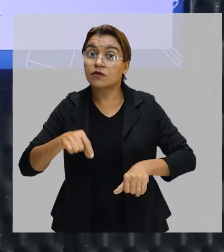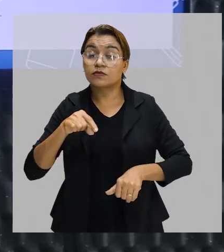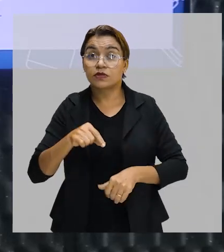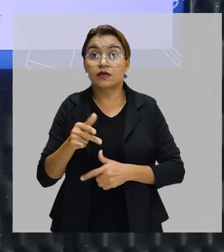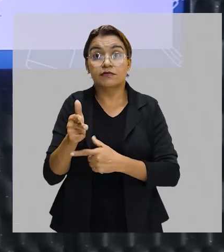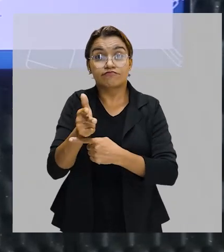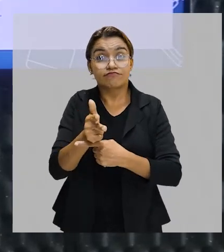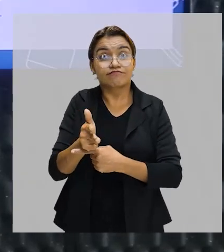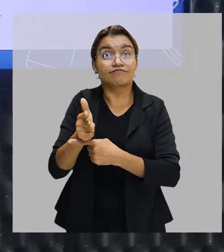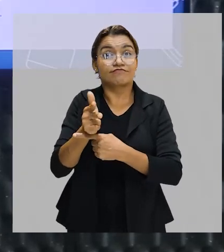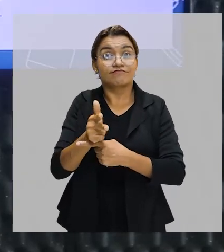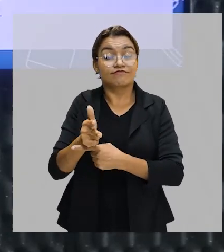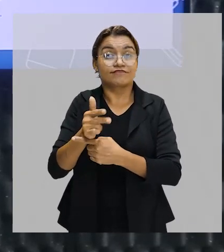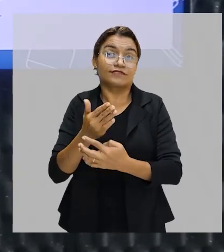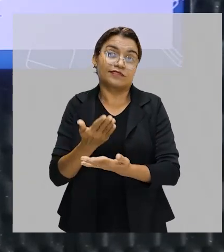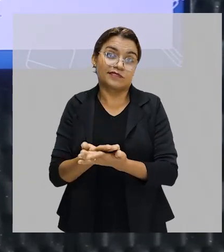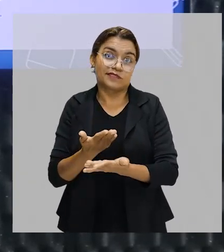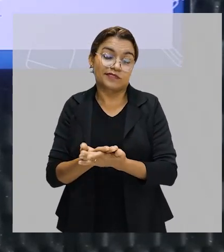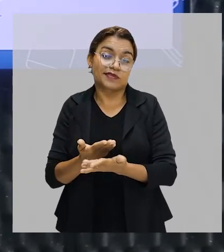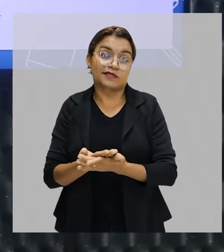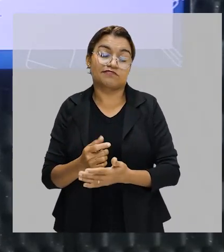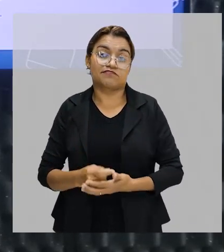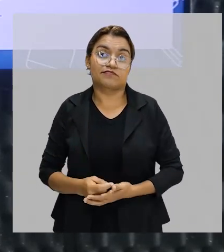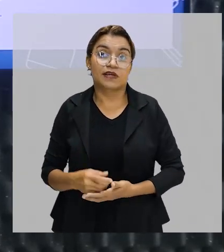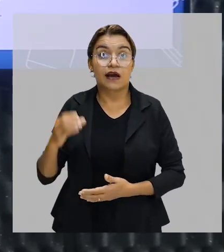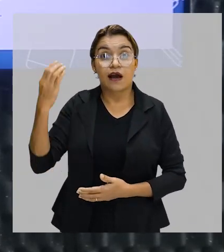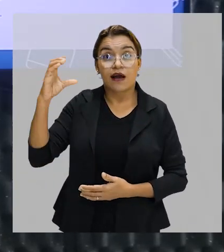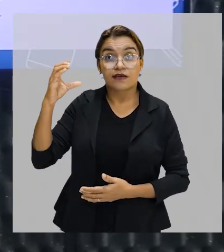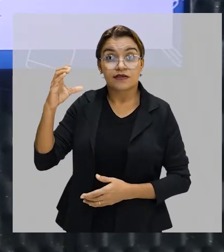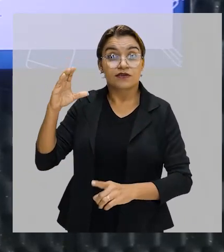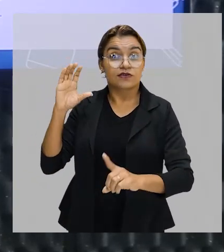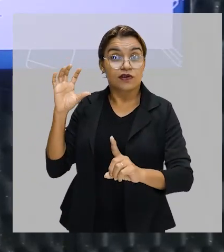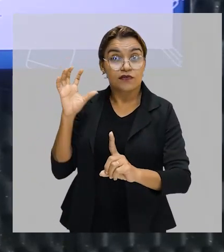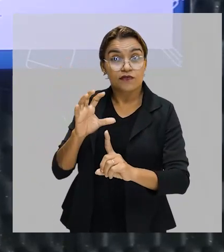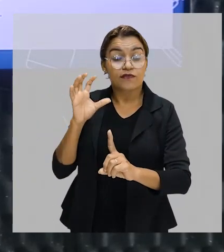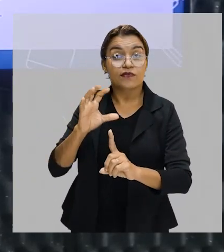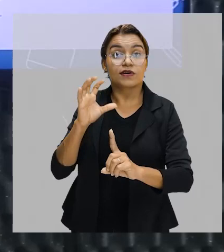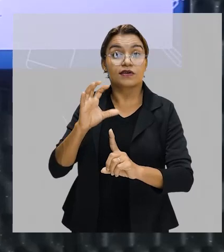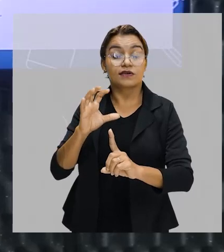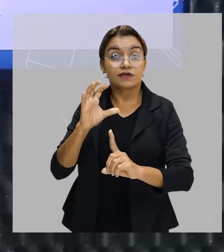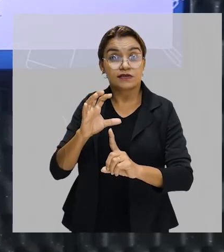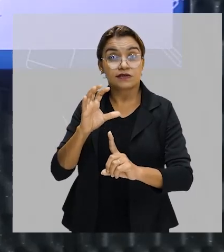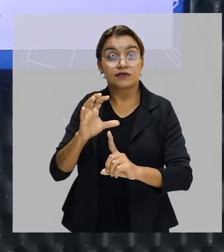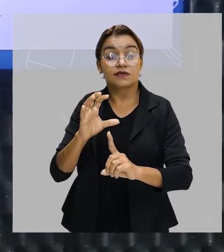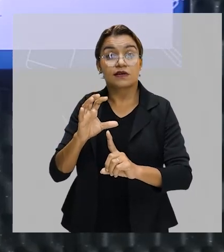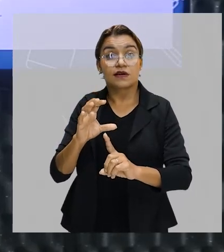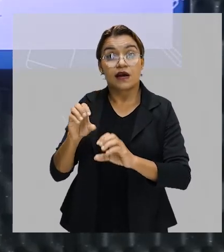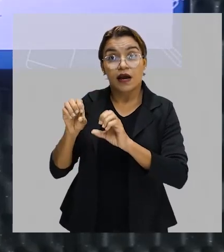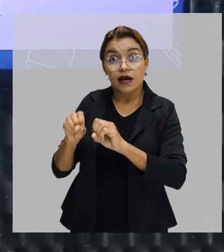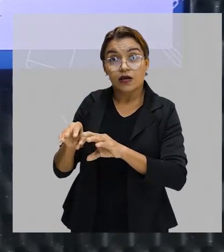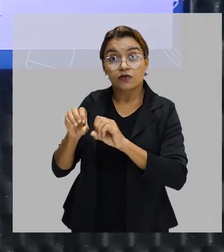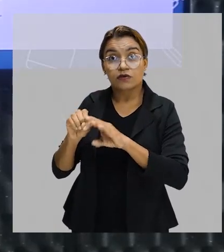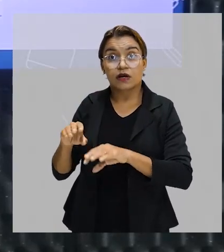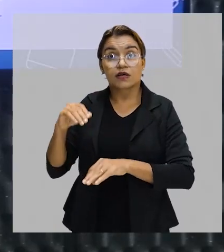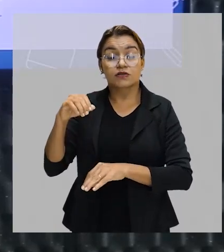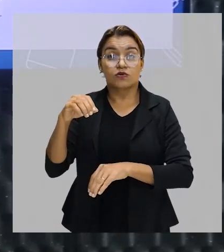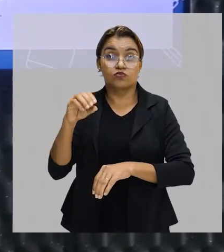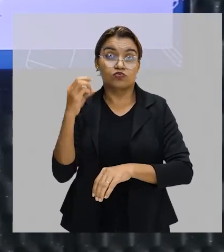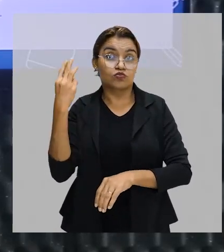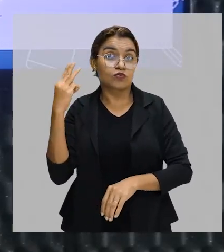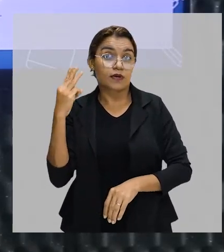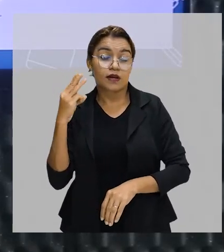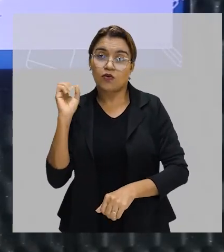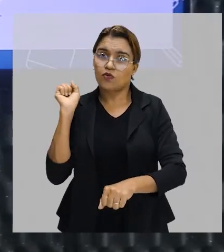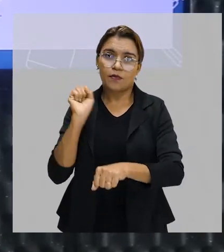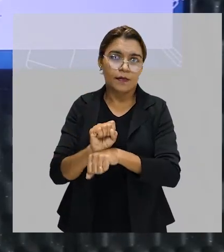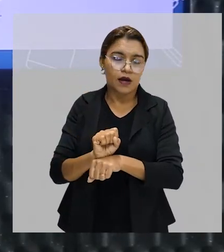gravando uma aula, por causa da ciência que a educação do Maranhão não parou, mesmo na pandemia, as aulas